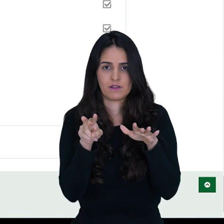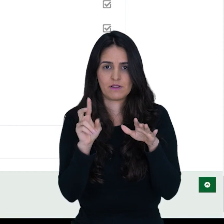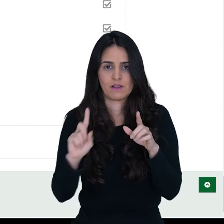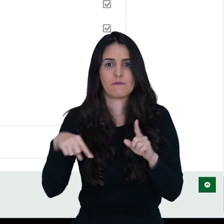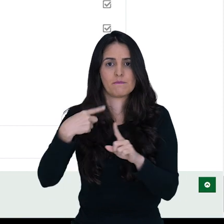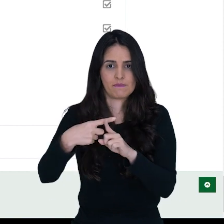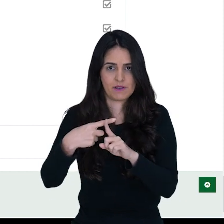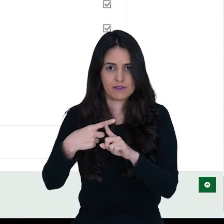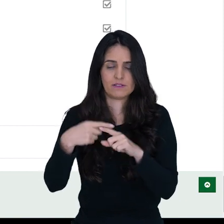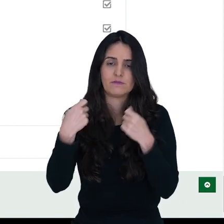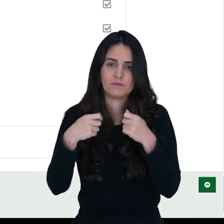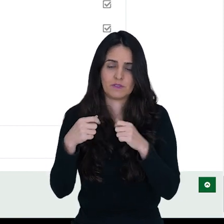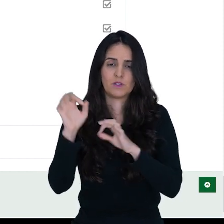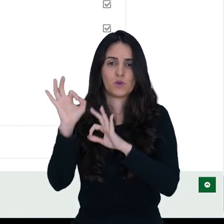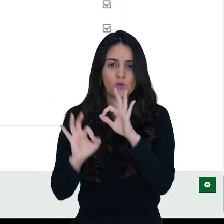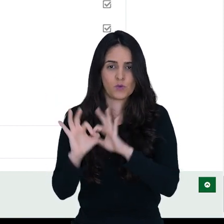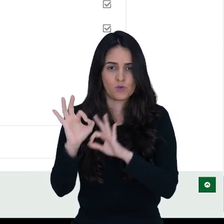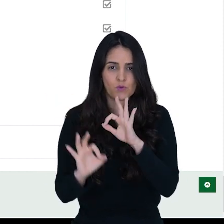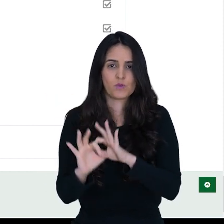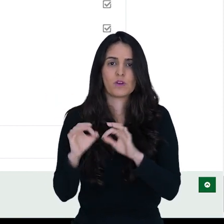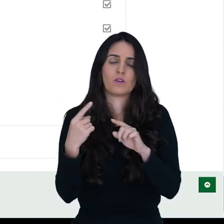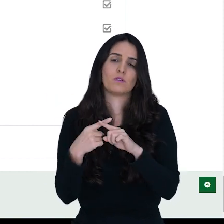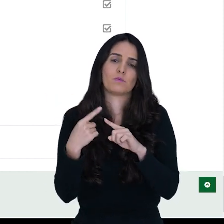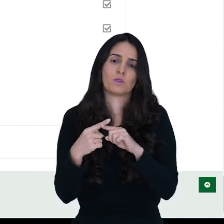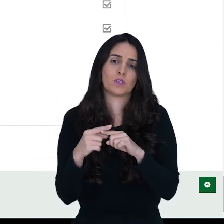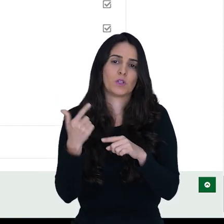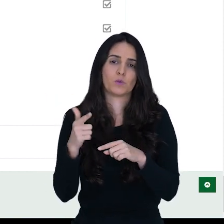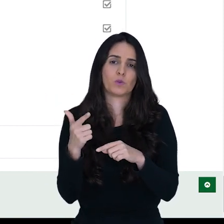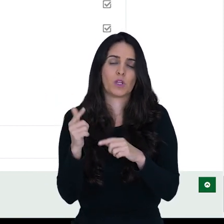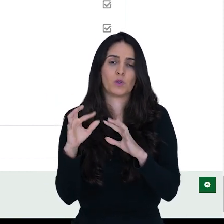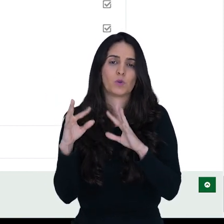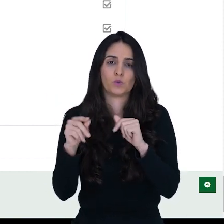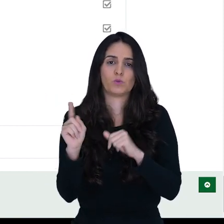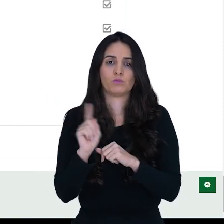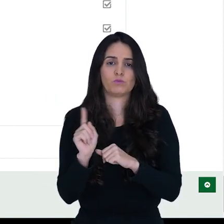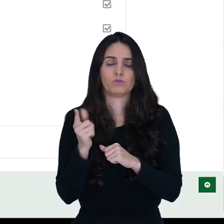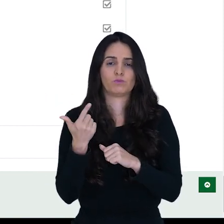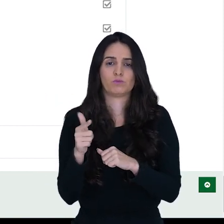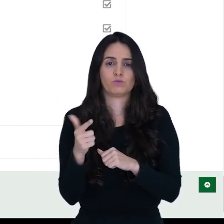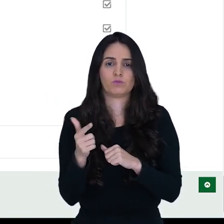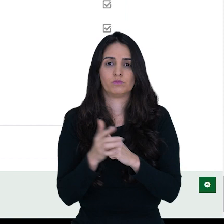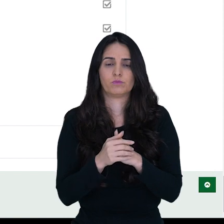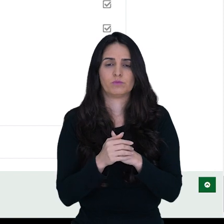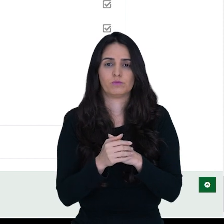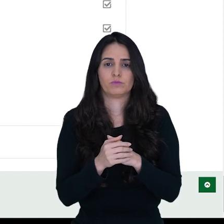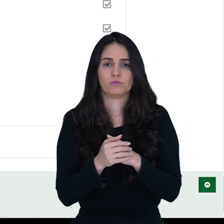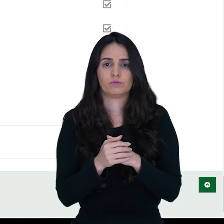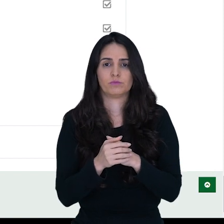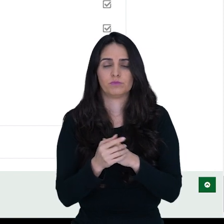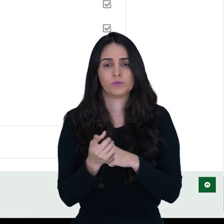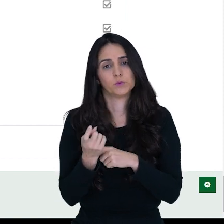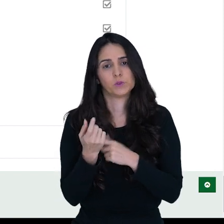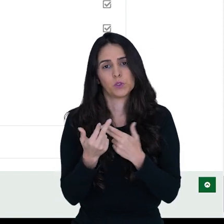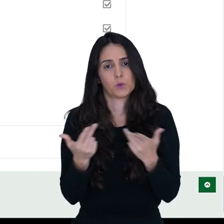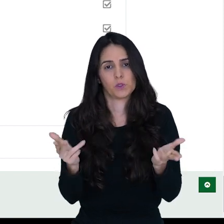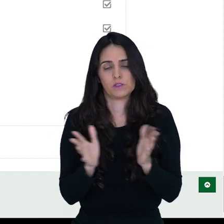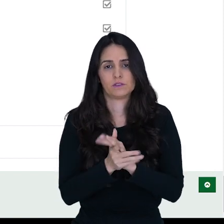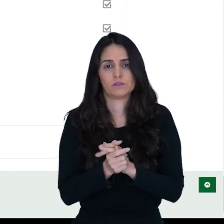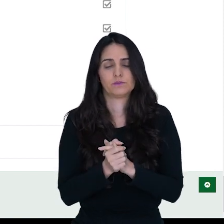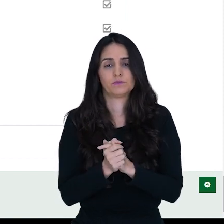sala tem uma semana a mais a diferença é essa então você vai precisar configurar às vezes porque não tem todas as sessões